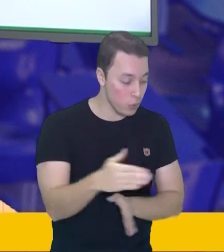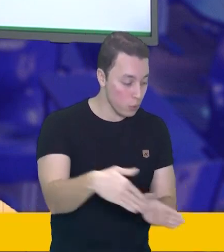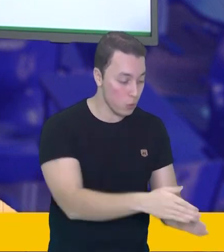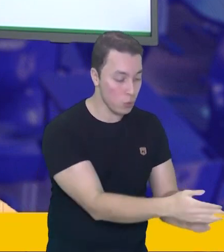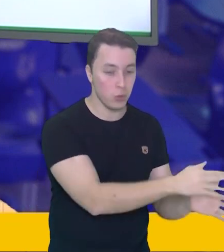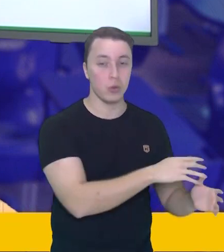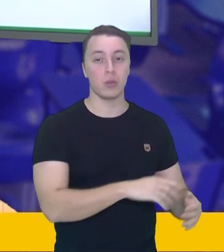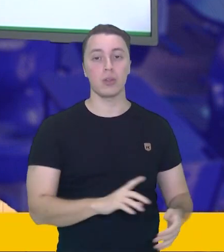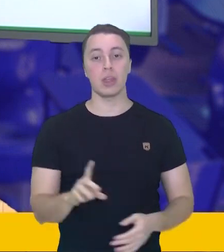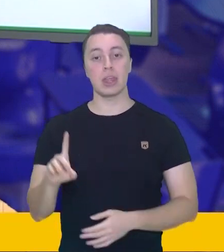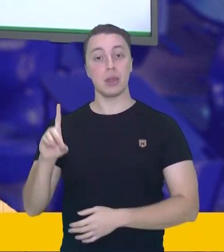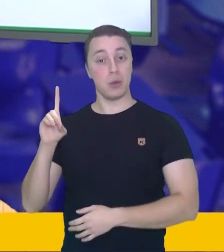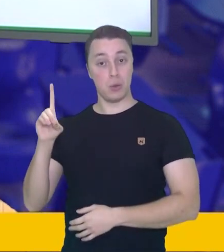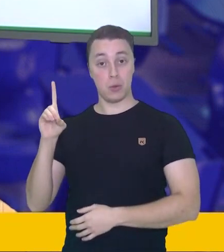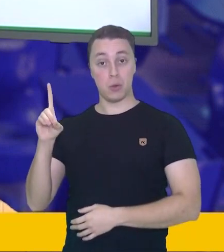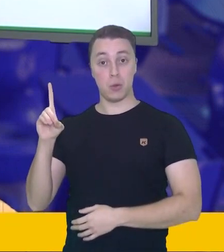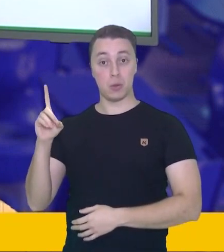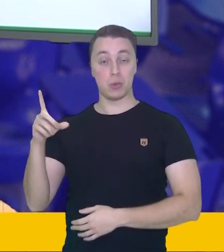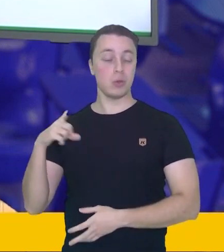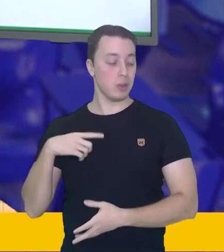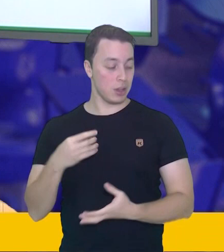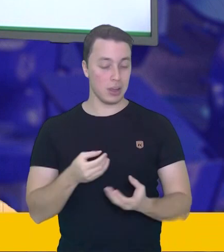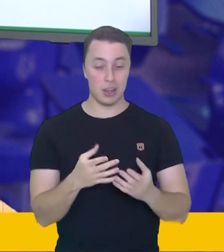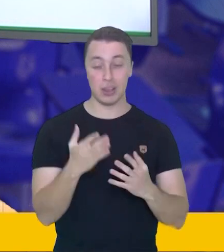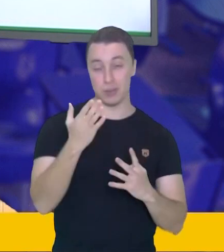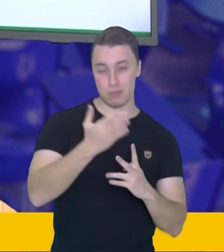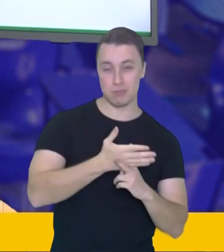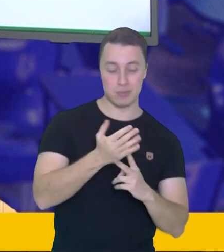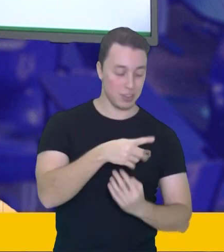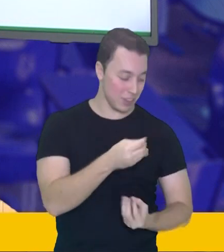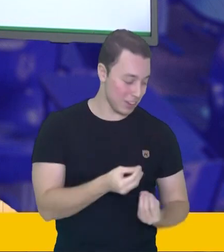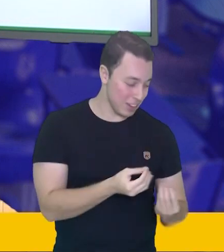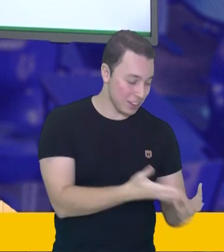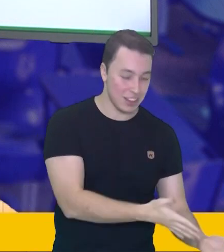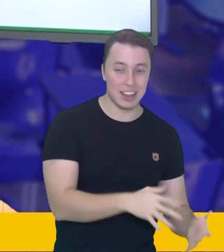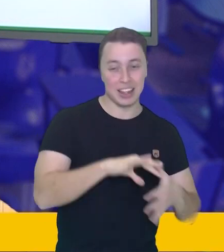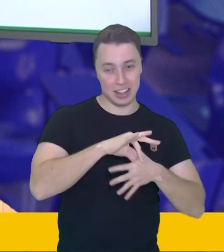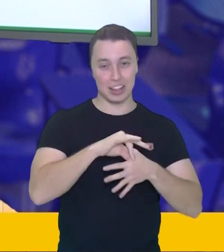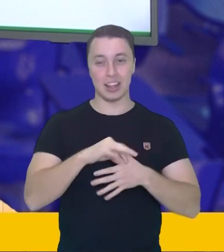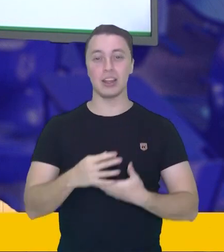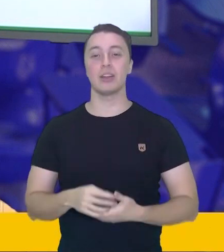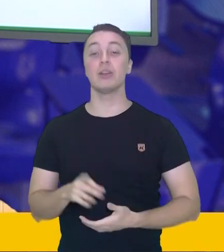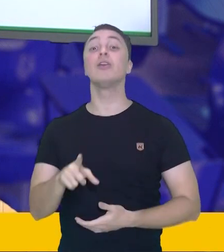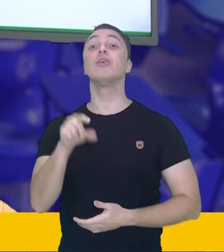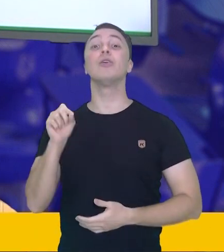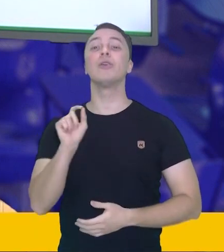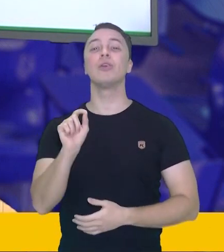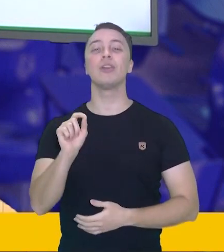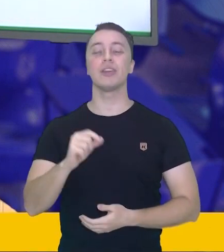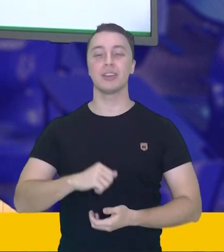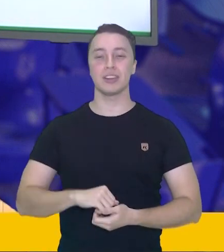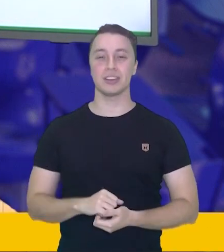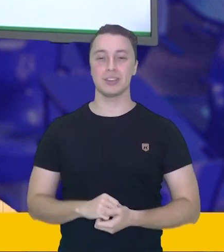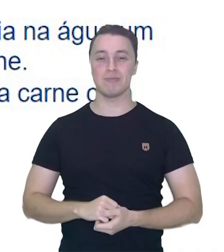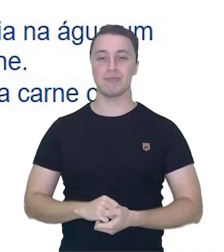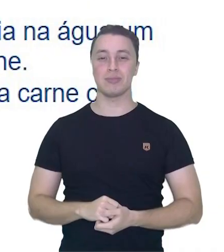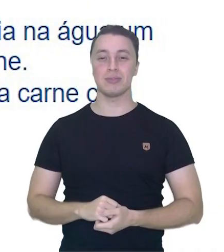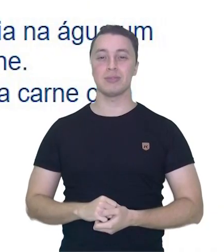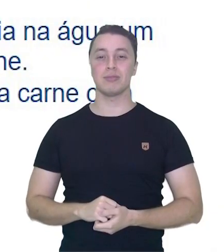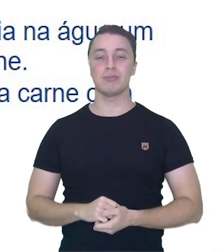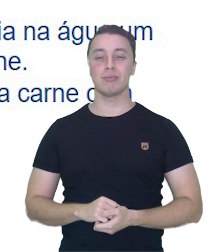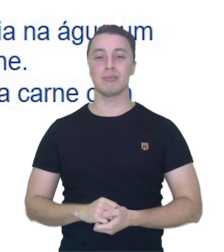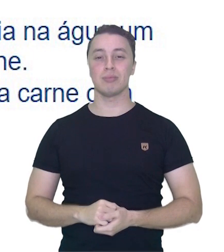queria dividir sua carne com os peixes? E aí, qual foi a alternativa que vocês colocaram? A correta é